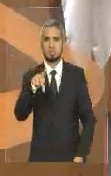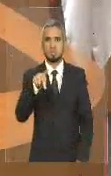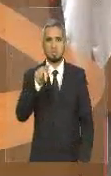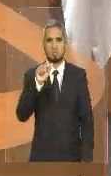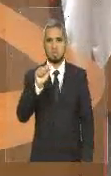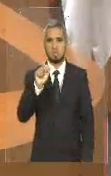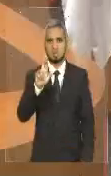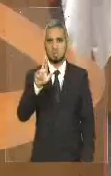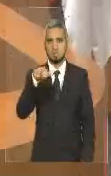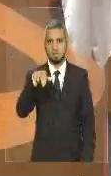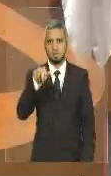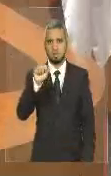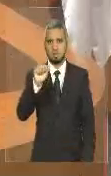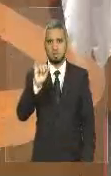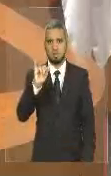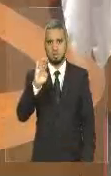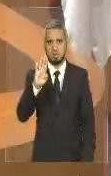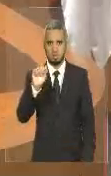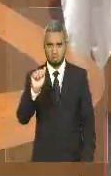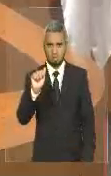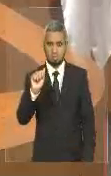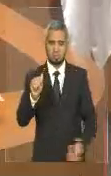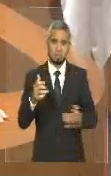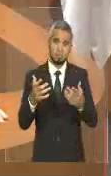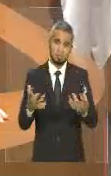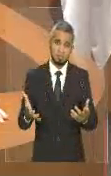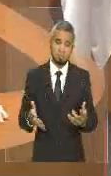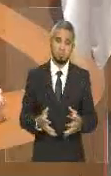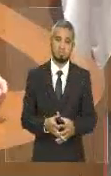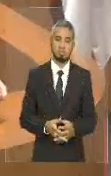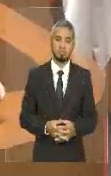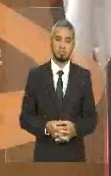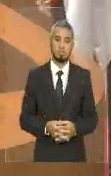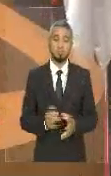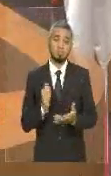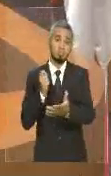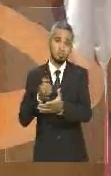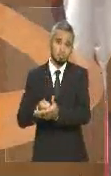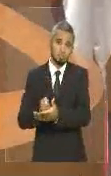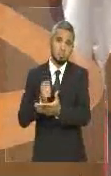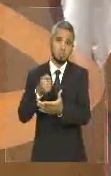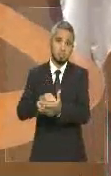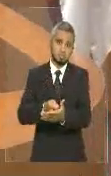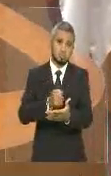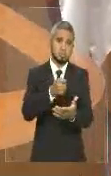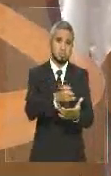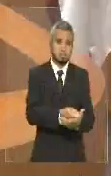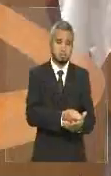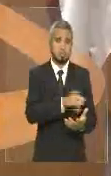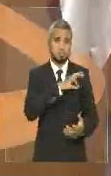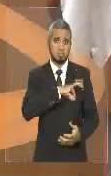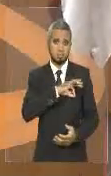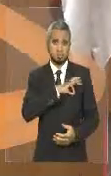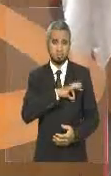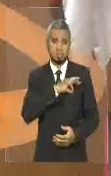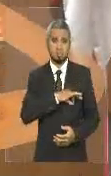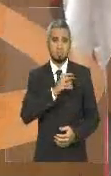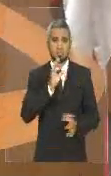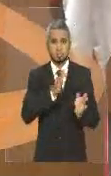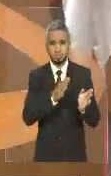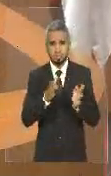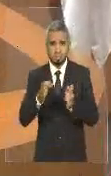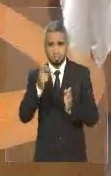senhores e para o Maranhão que para custear esses investimentos, que para permitir o pagamento em dia de servidores públicos, que